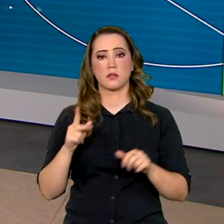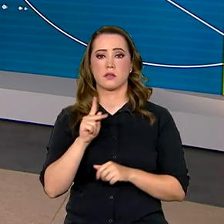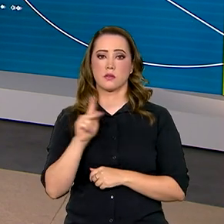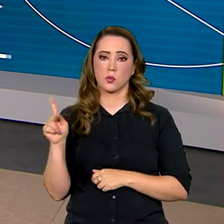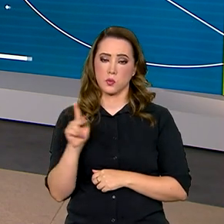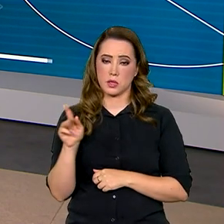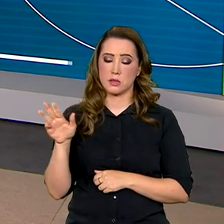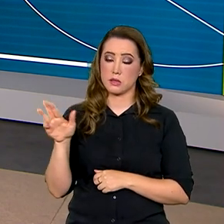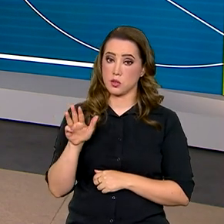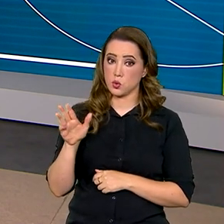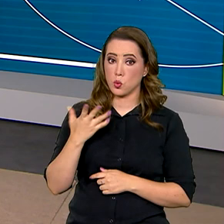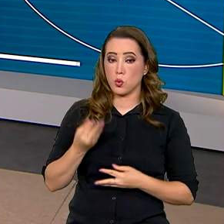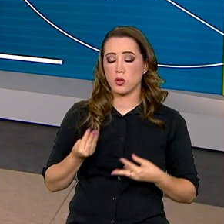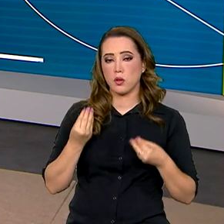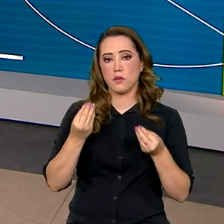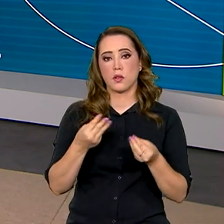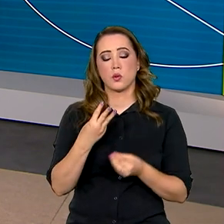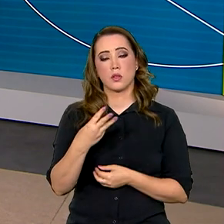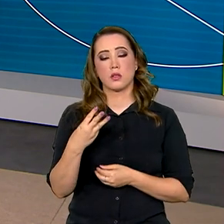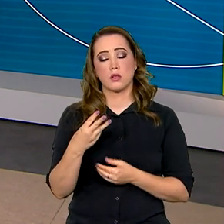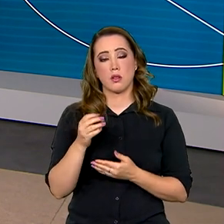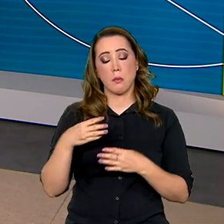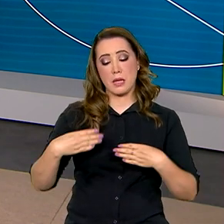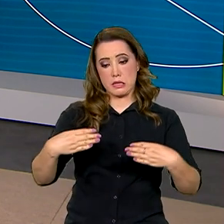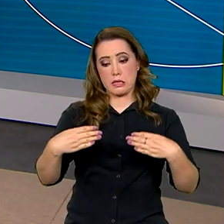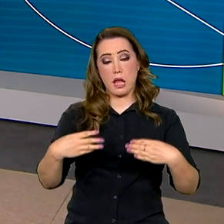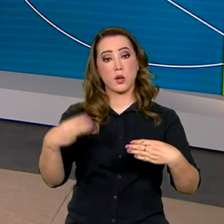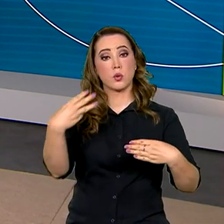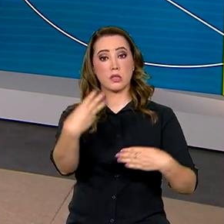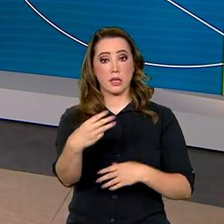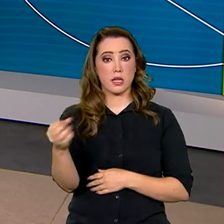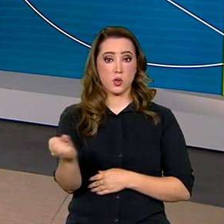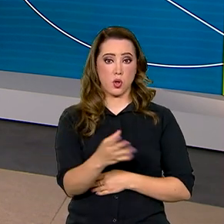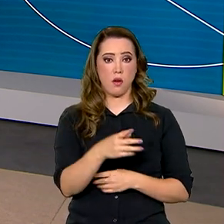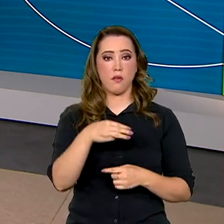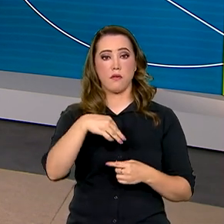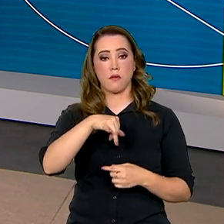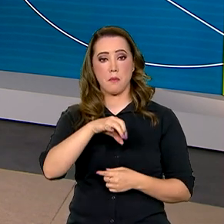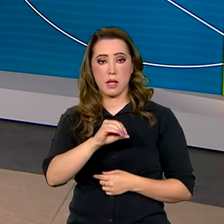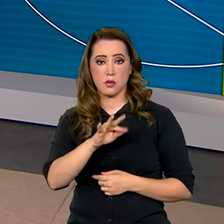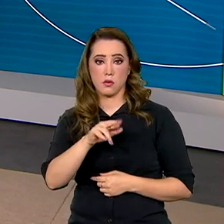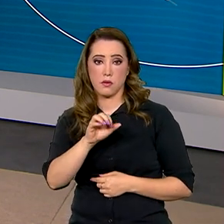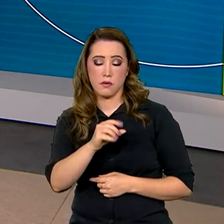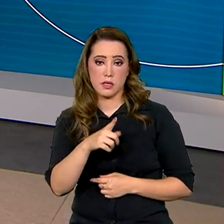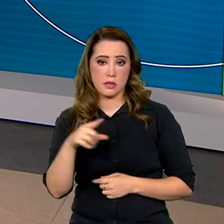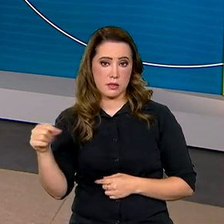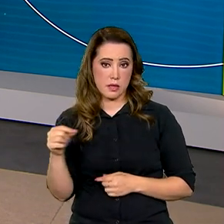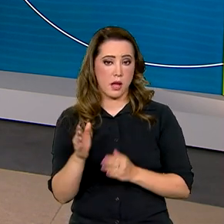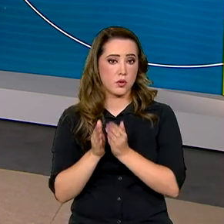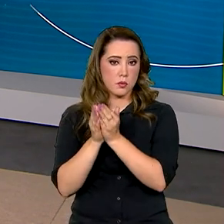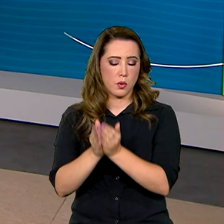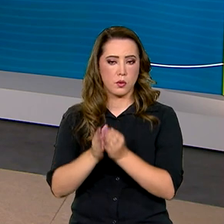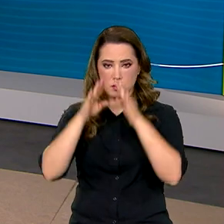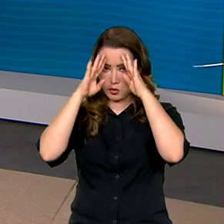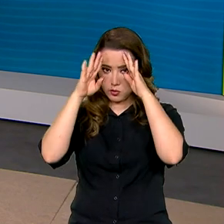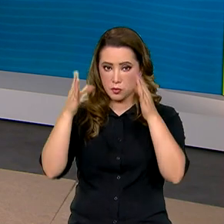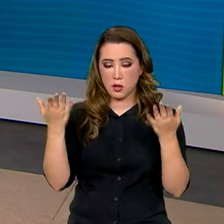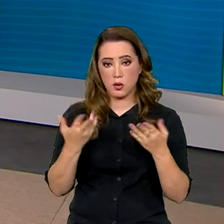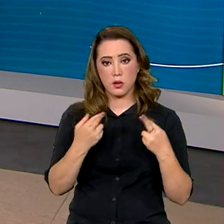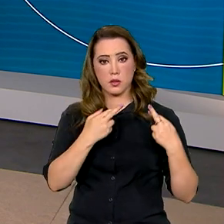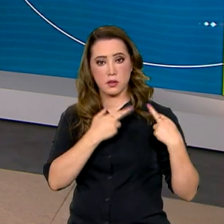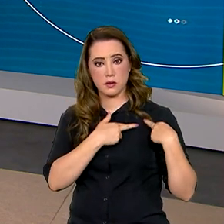Lula que deu Posse a três novos ministros Márcio França deixa o ministério de portas e aeroportos para